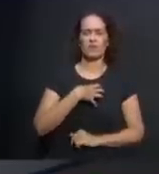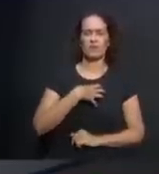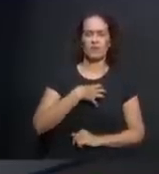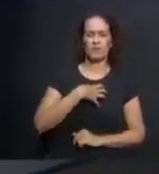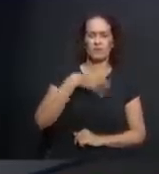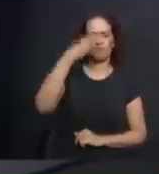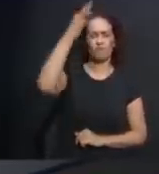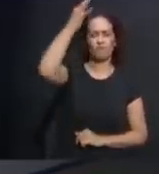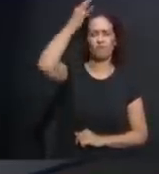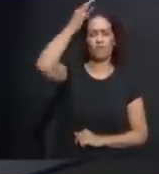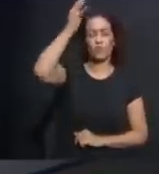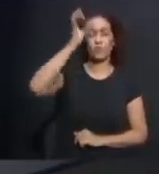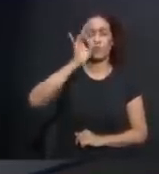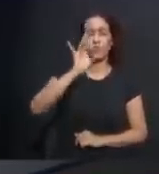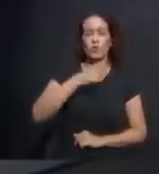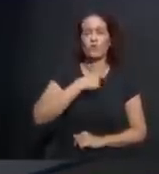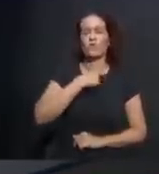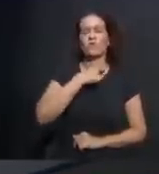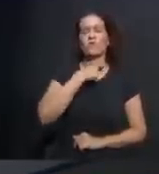só acústica.